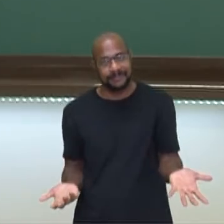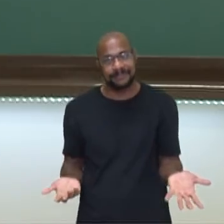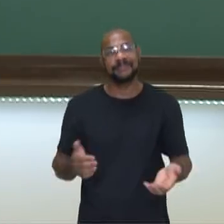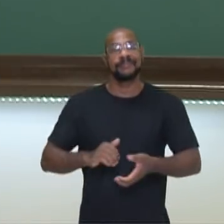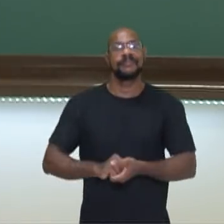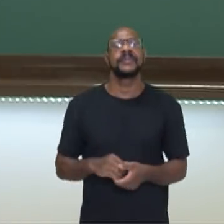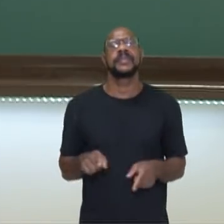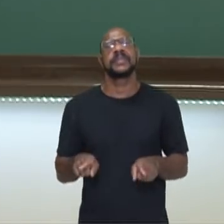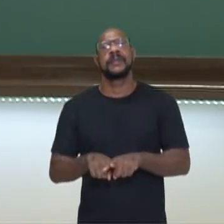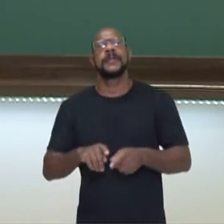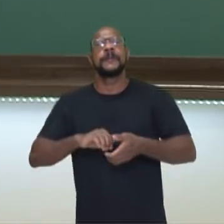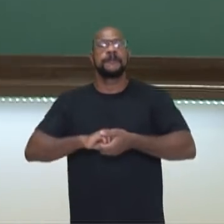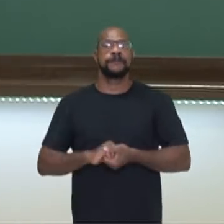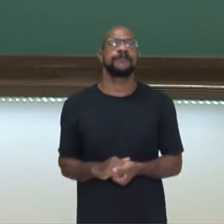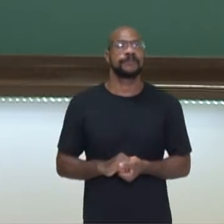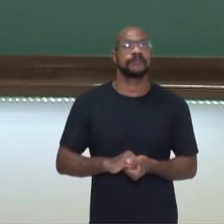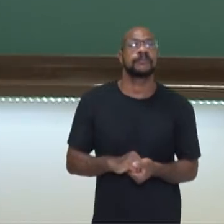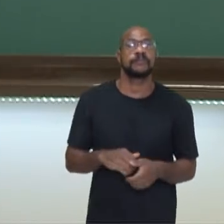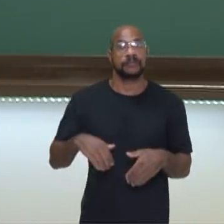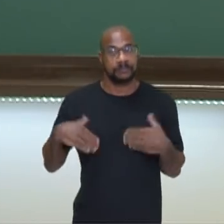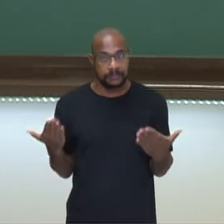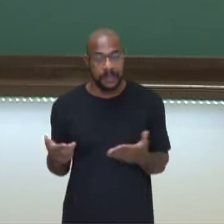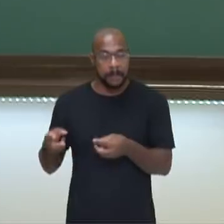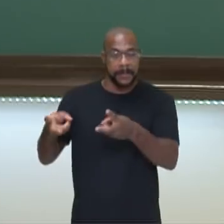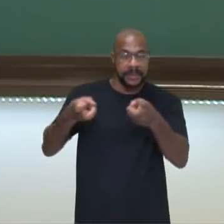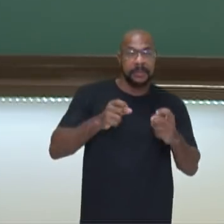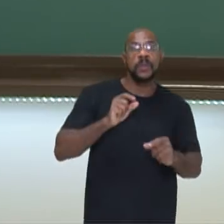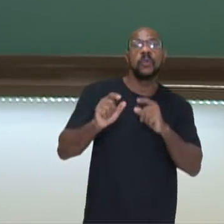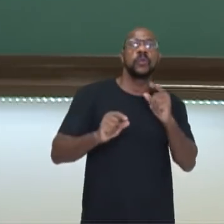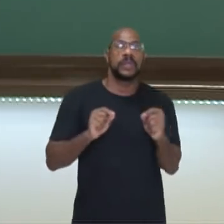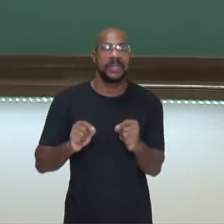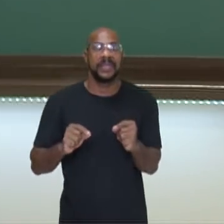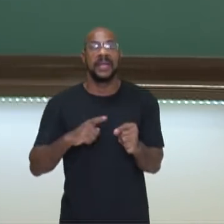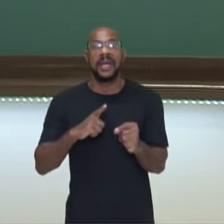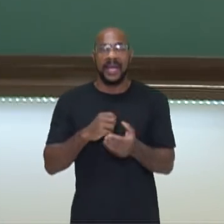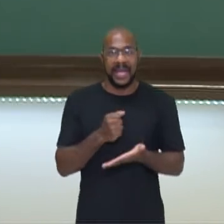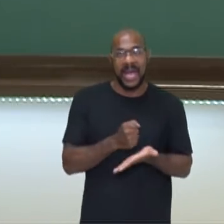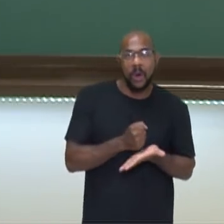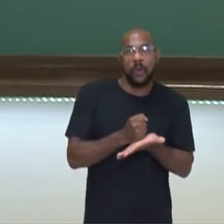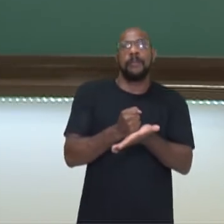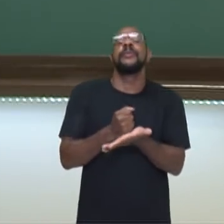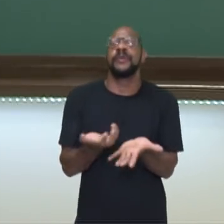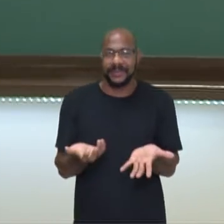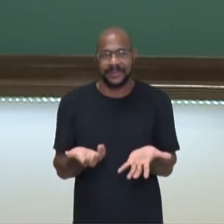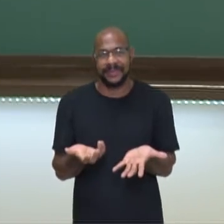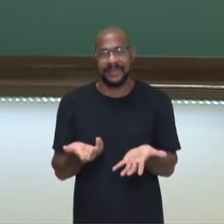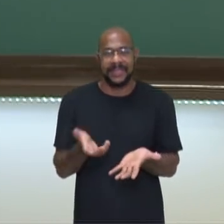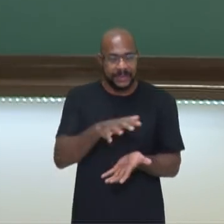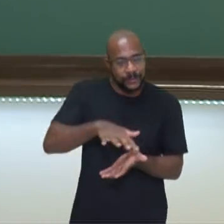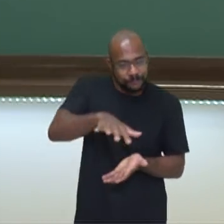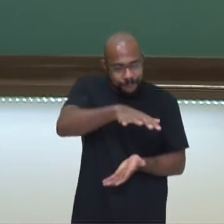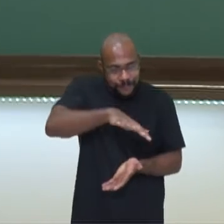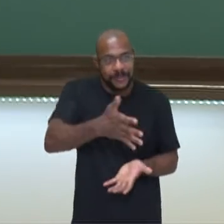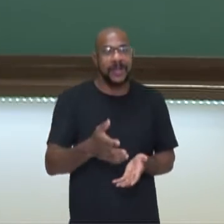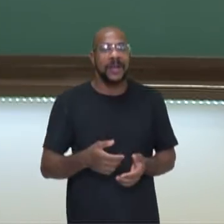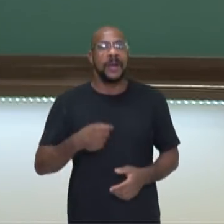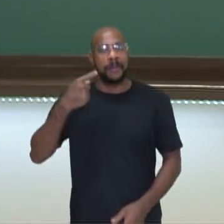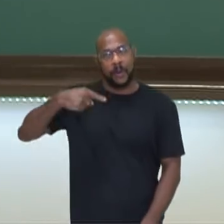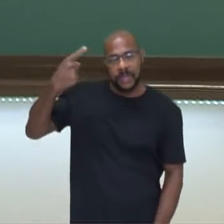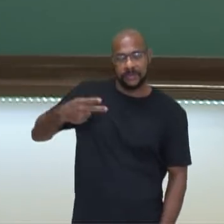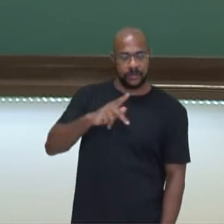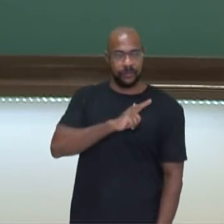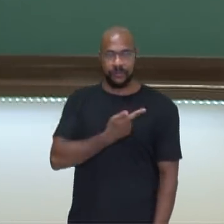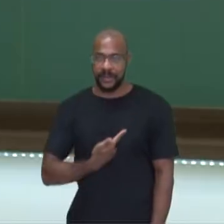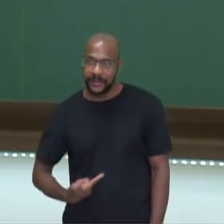aos outros deputados e senadores. Percebeu? Uma rede de apoio mútuo entre todos. Política dos